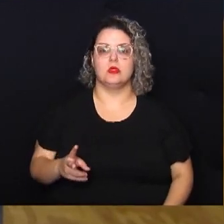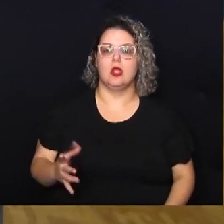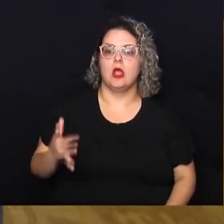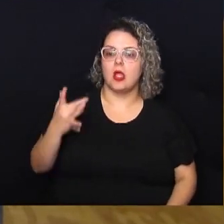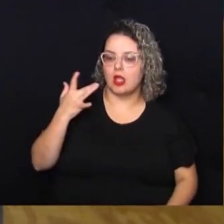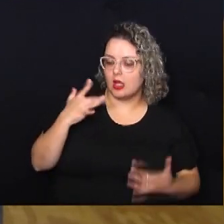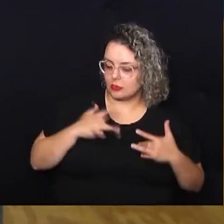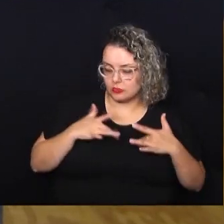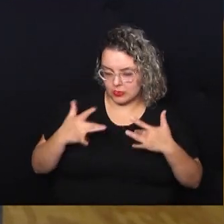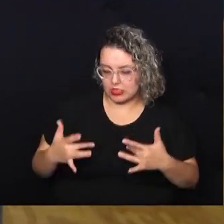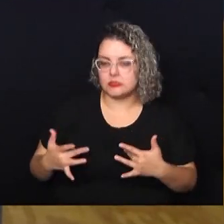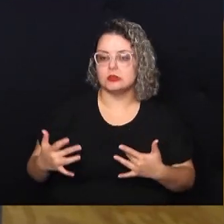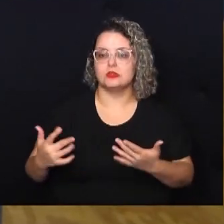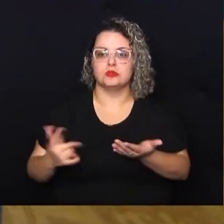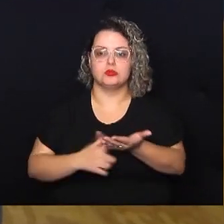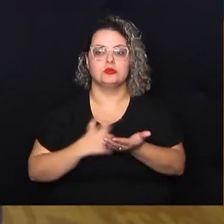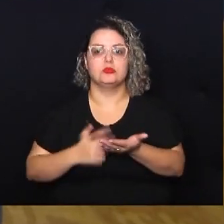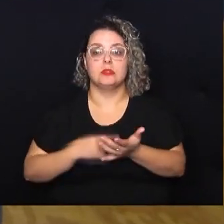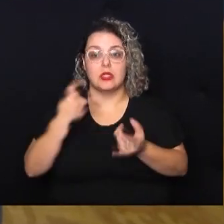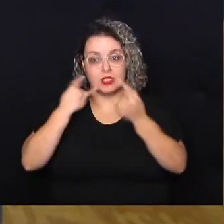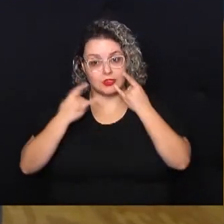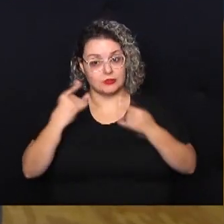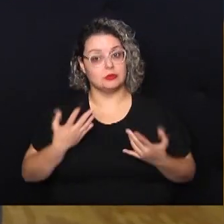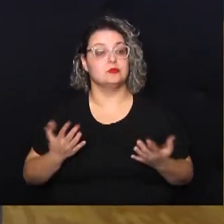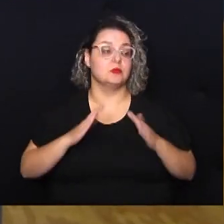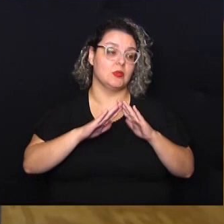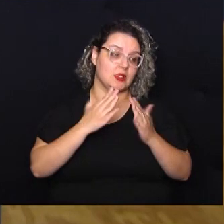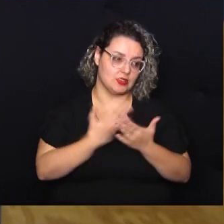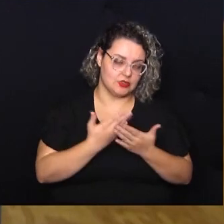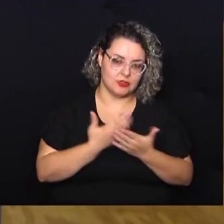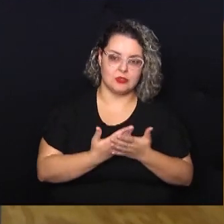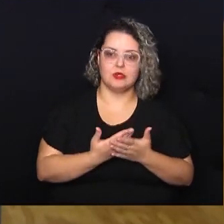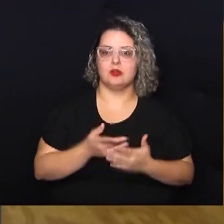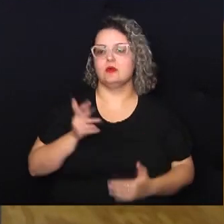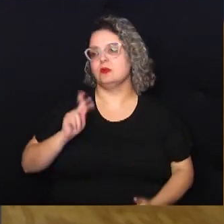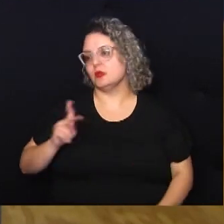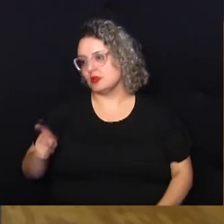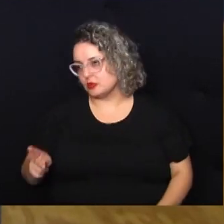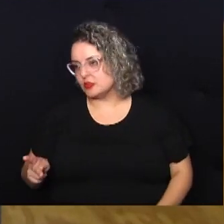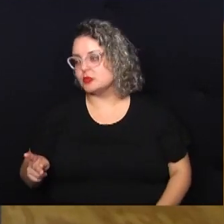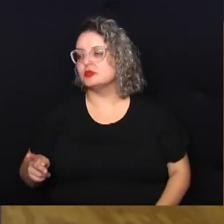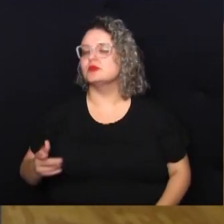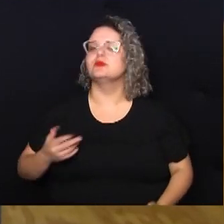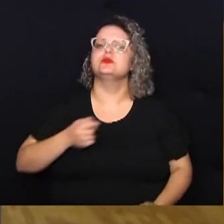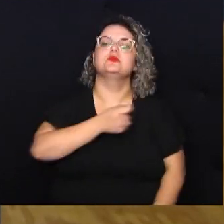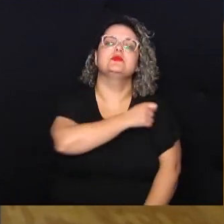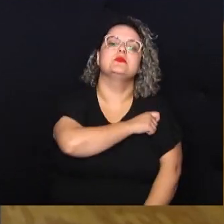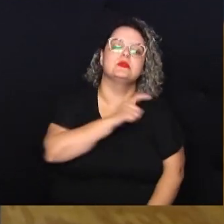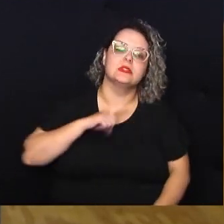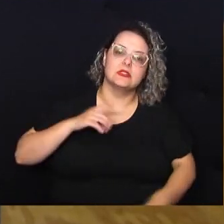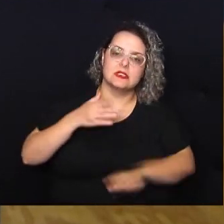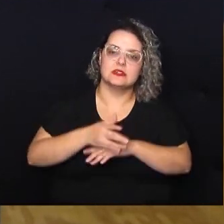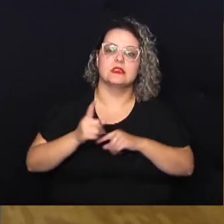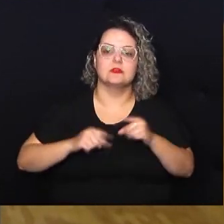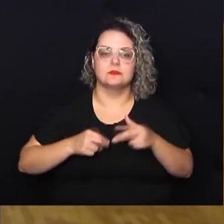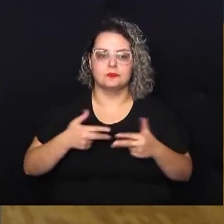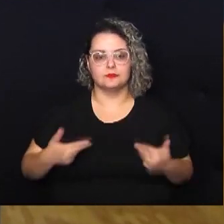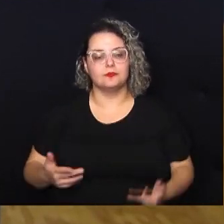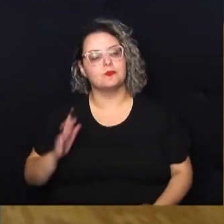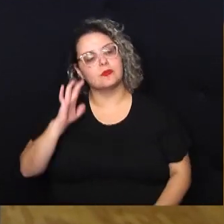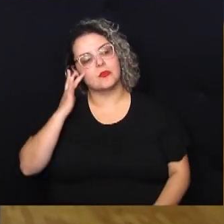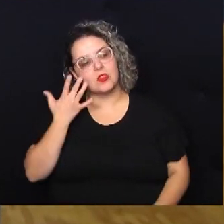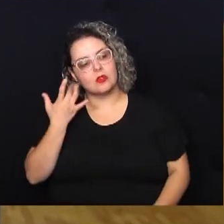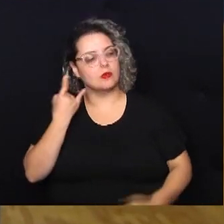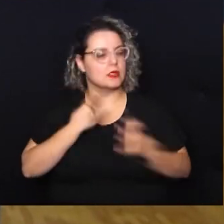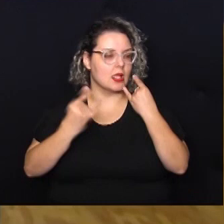livros que são inspiração do espetáculo para as escolas. Então, tanto os professores quanto os estudantes vão ter acesso a esse material. E você acha que isso